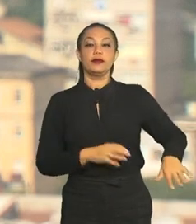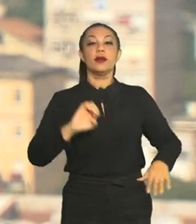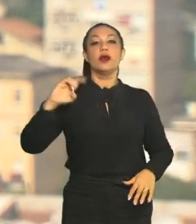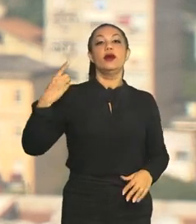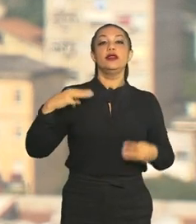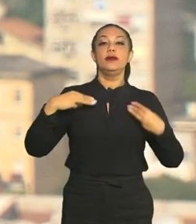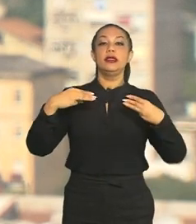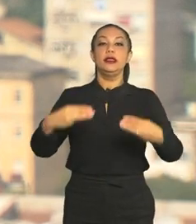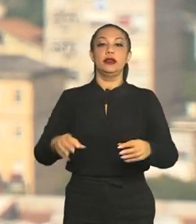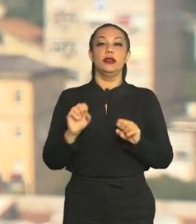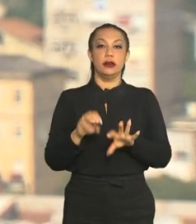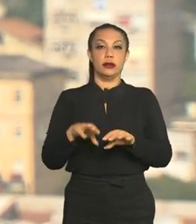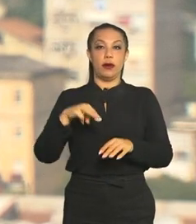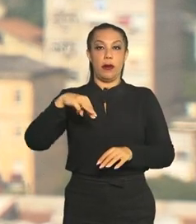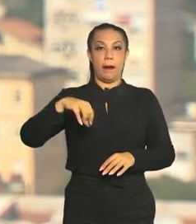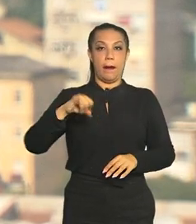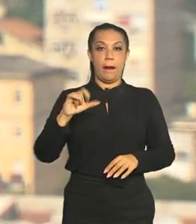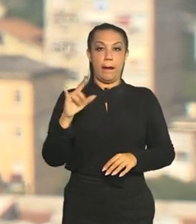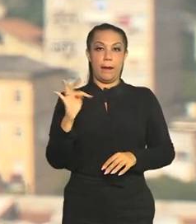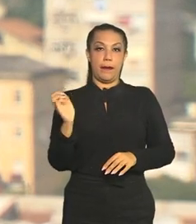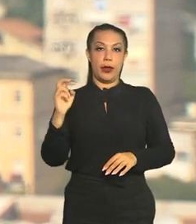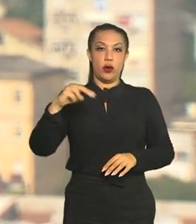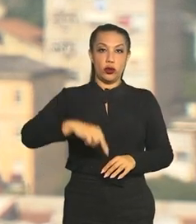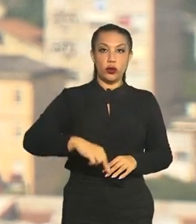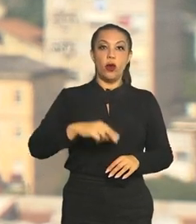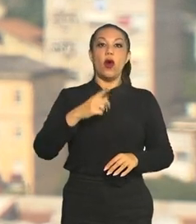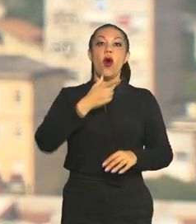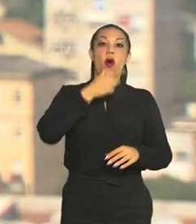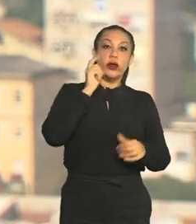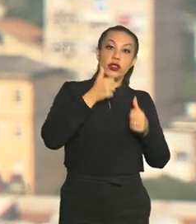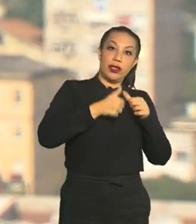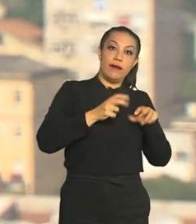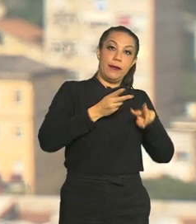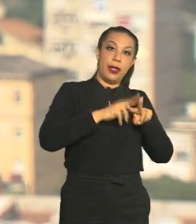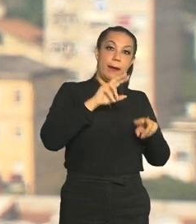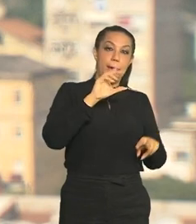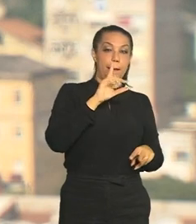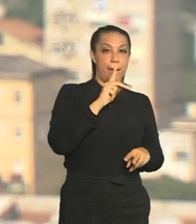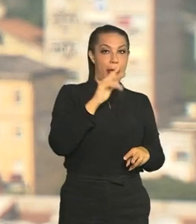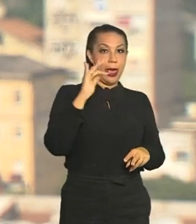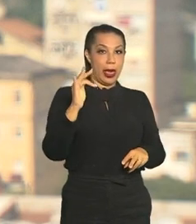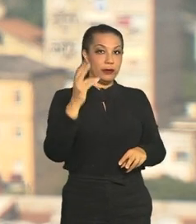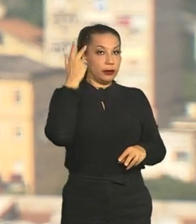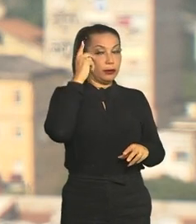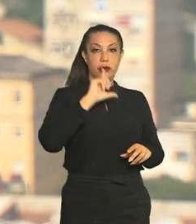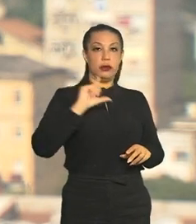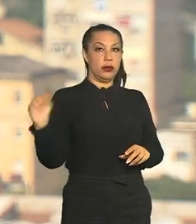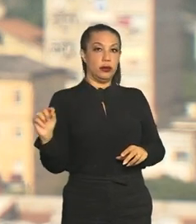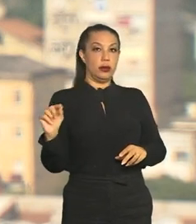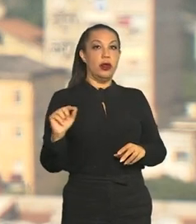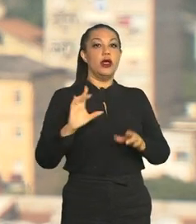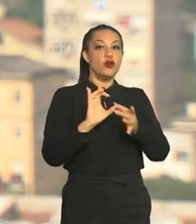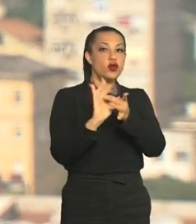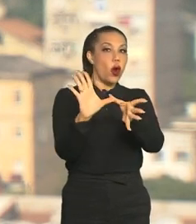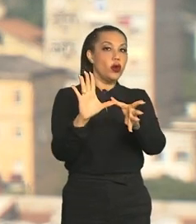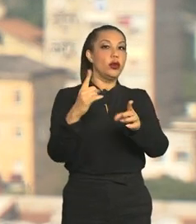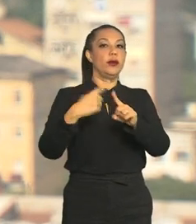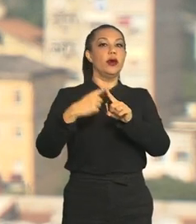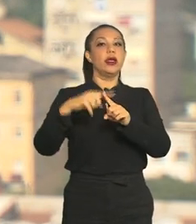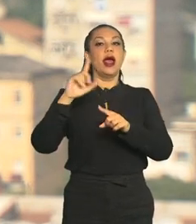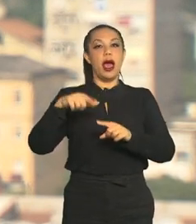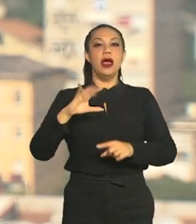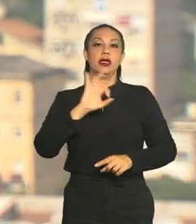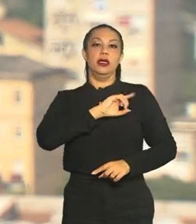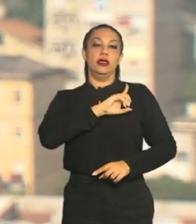e o ex-ministro da educação Milton Ribeiro deixou Ontem à sede da Polícia Federal em São Paulo ele foi solto por